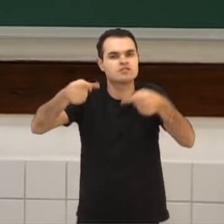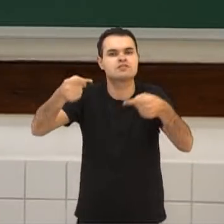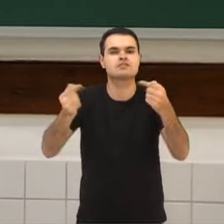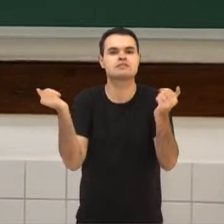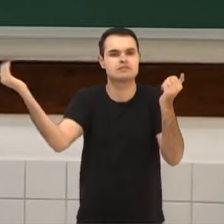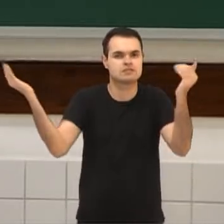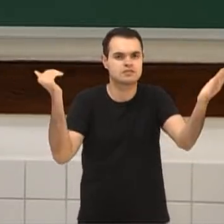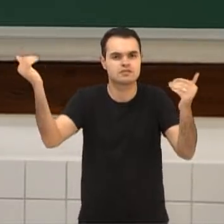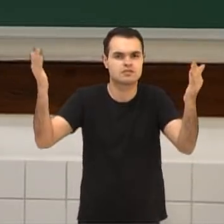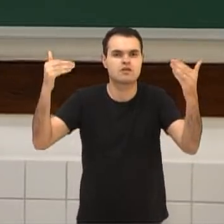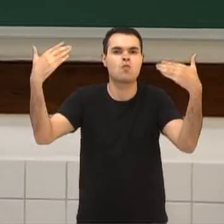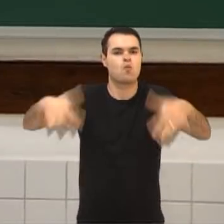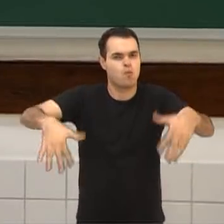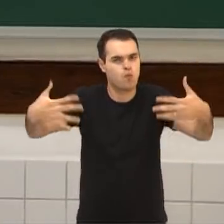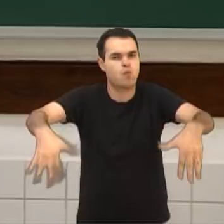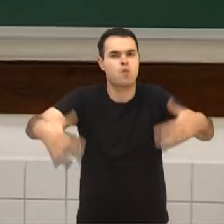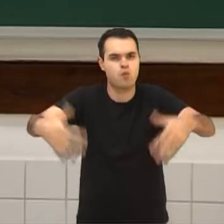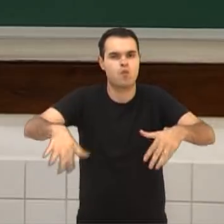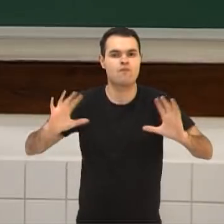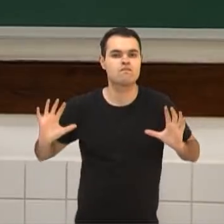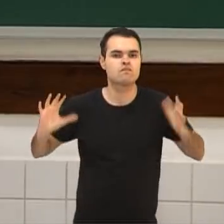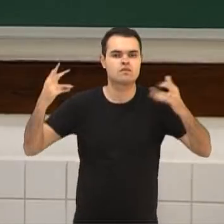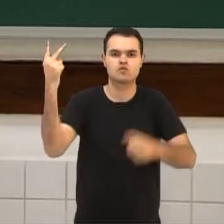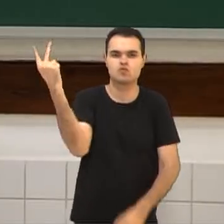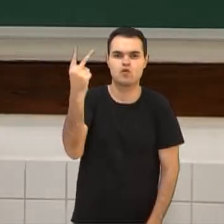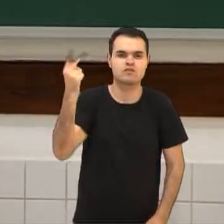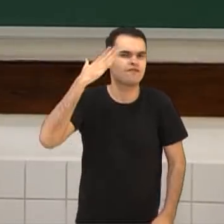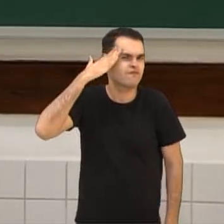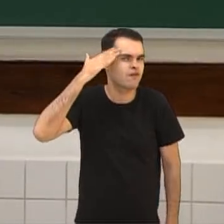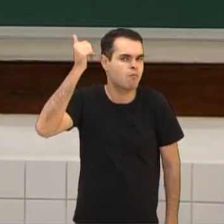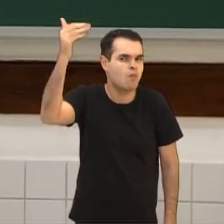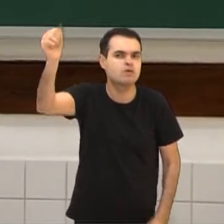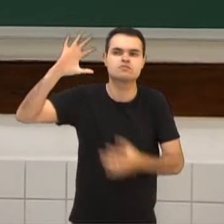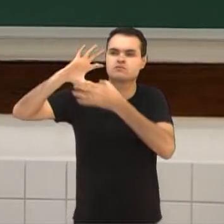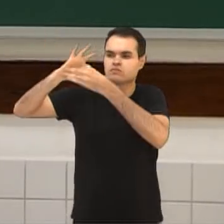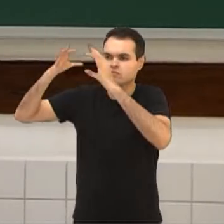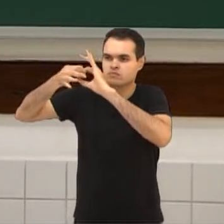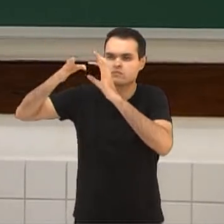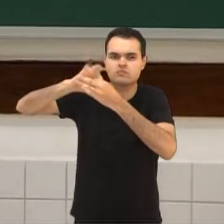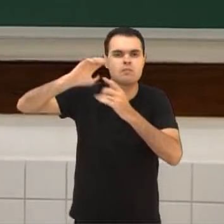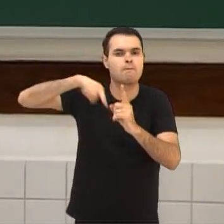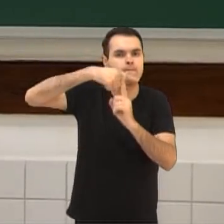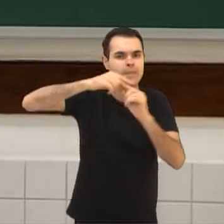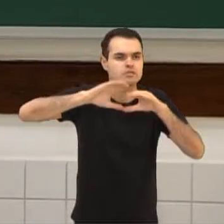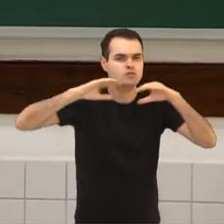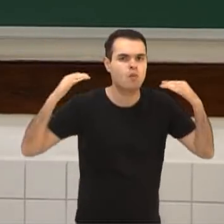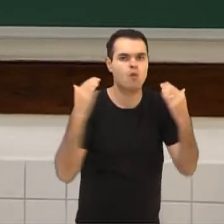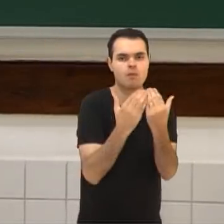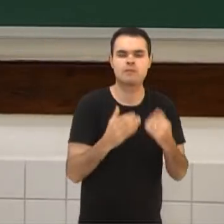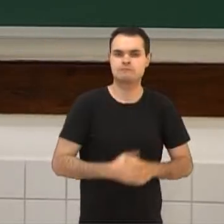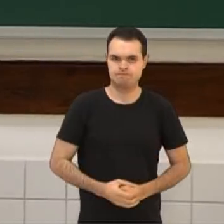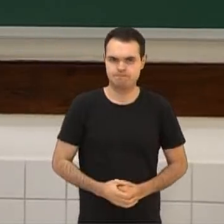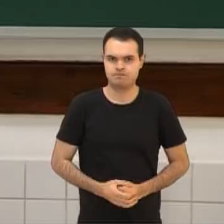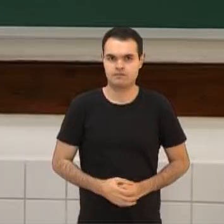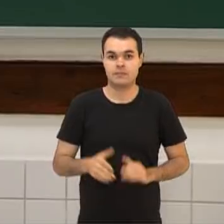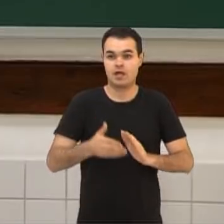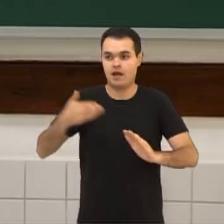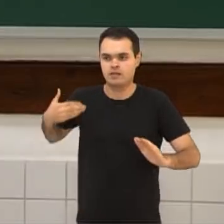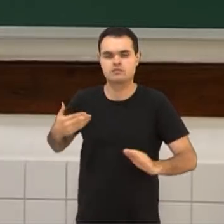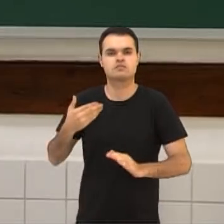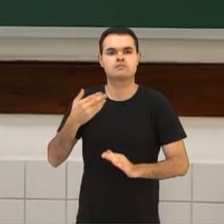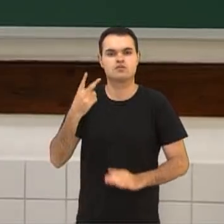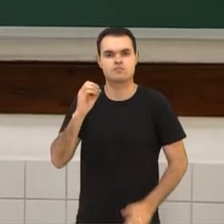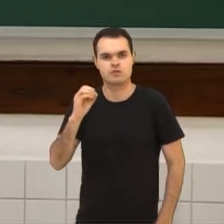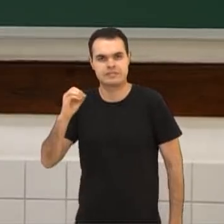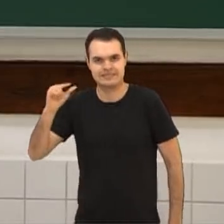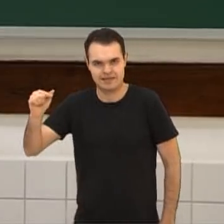mundial com os dois maiores eventos esportivos que nós temos no mundo sendo realizados no Brasil. Lembrando que antes, no ano de 2007,